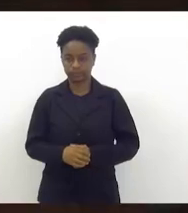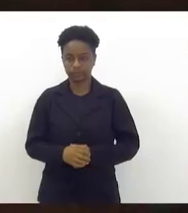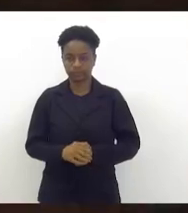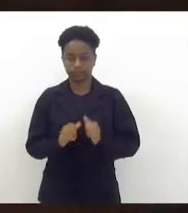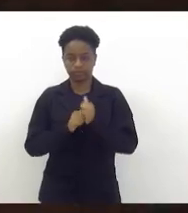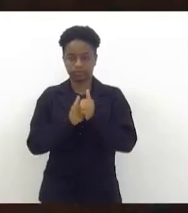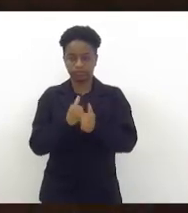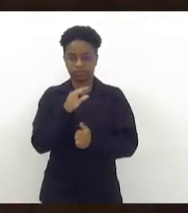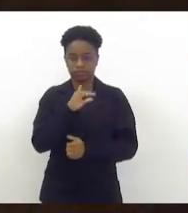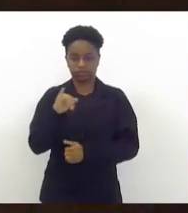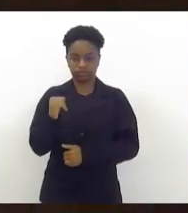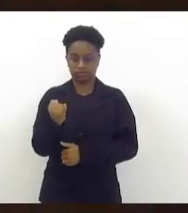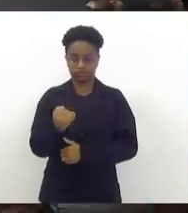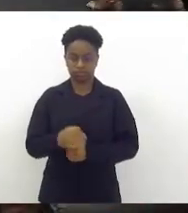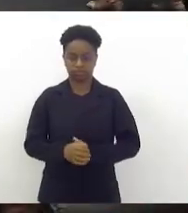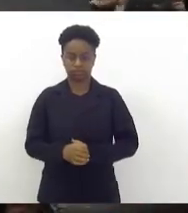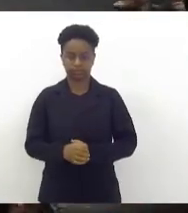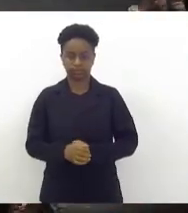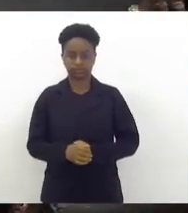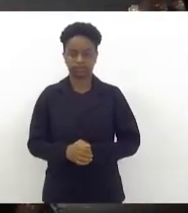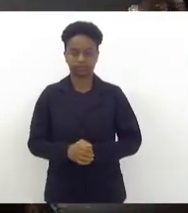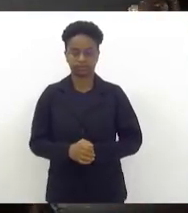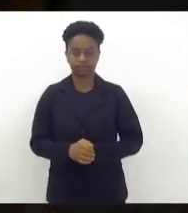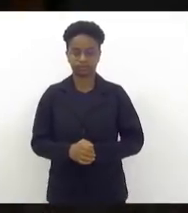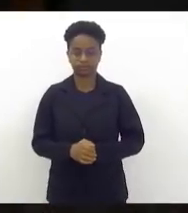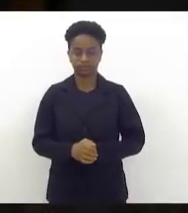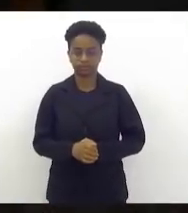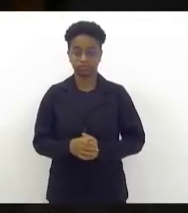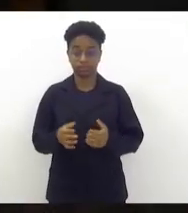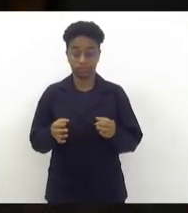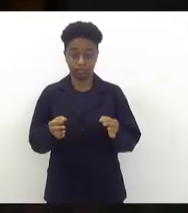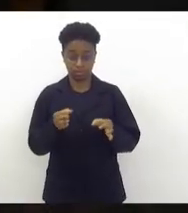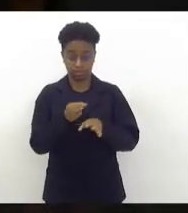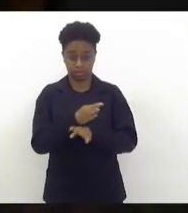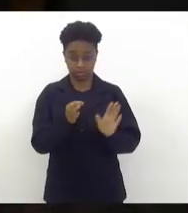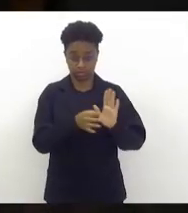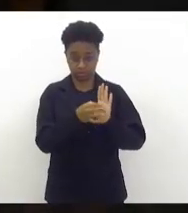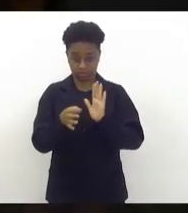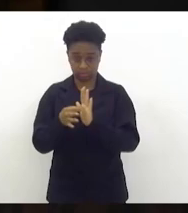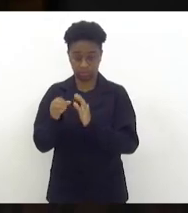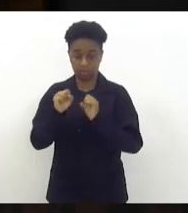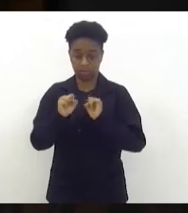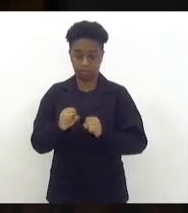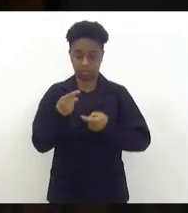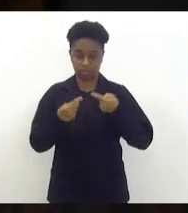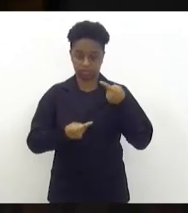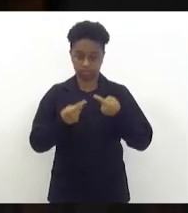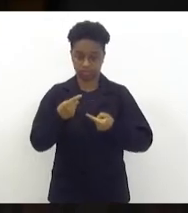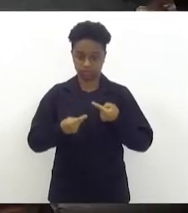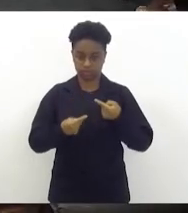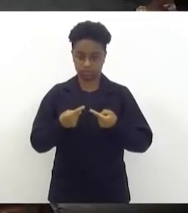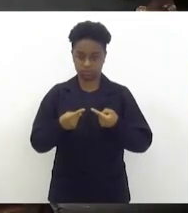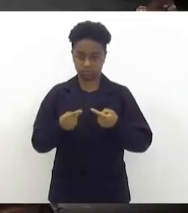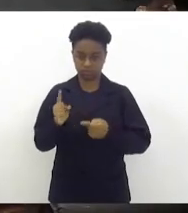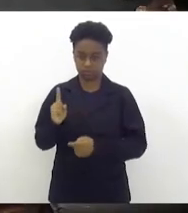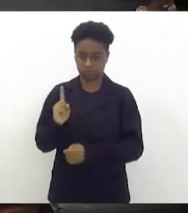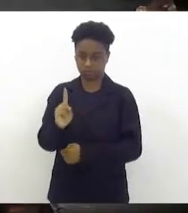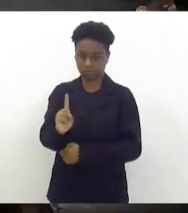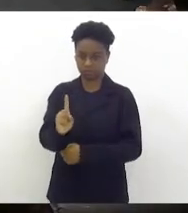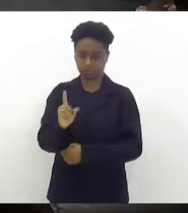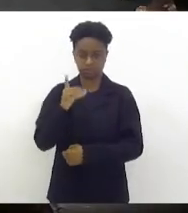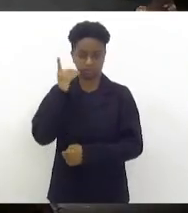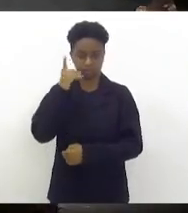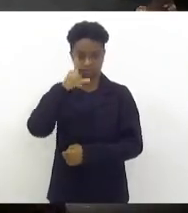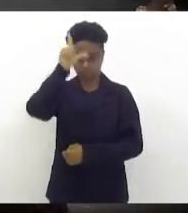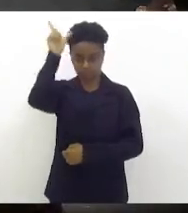Acompanhe o parecer da CCJ, presidente. Com os pareceres emitidos em discussão. Para discutir, senhor presidente. Para discutir,